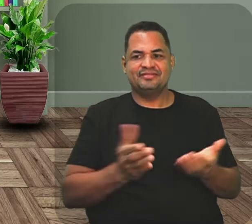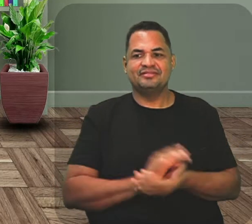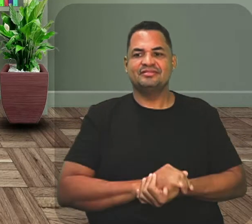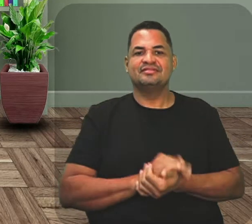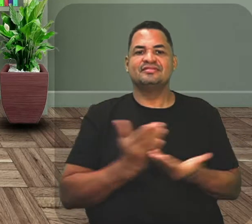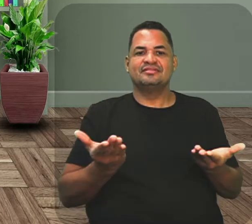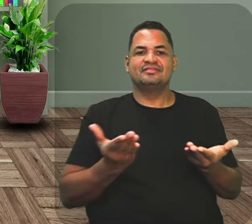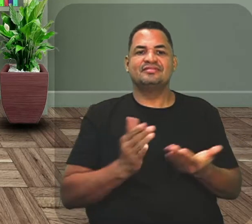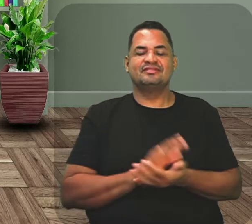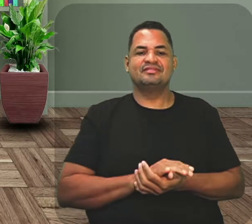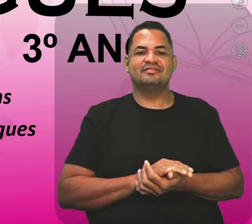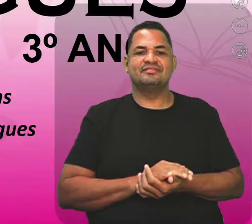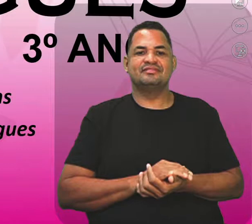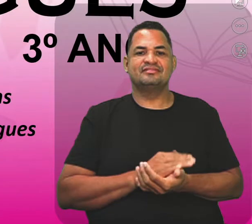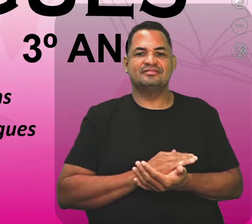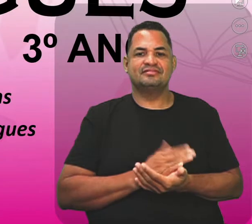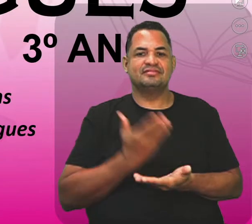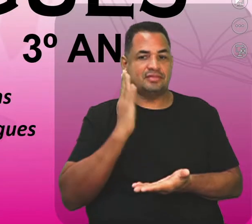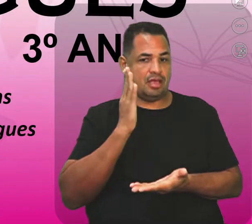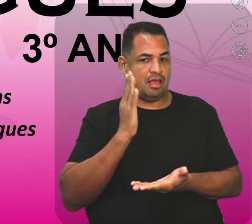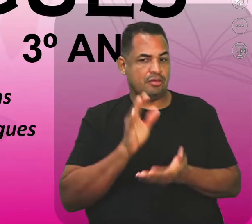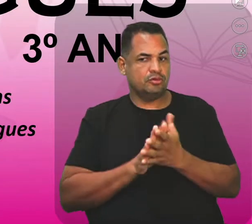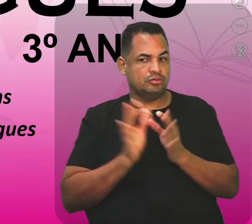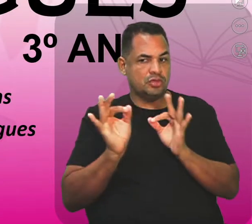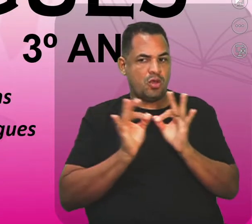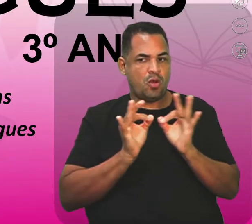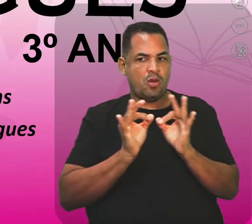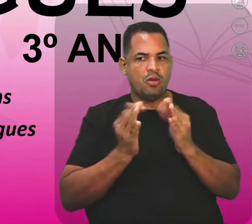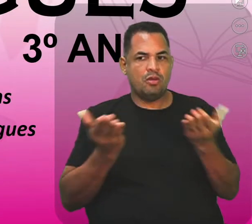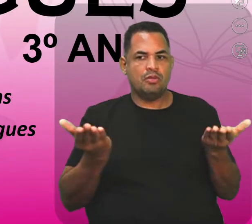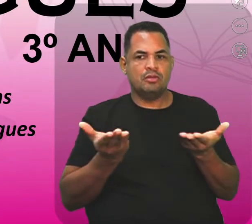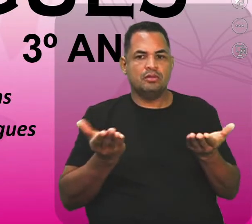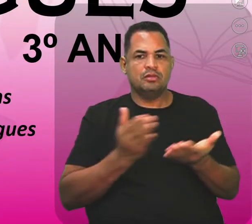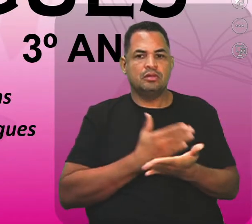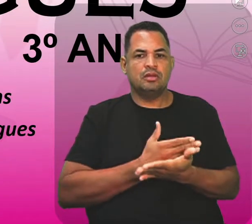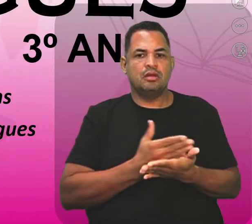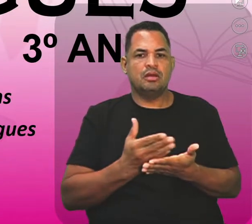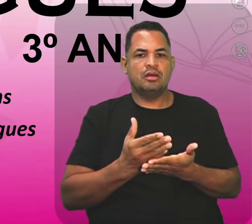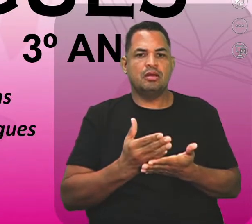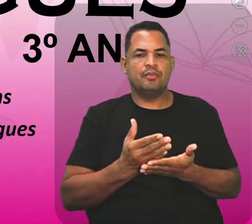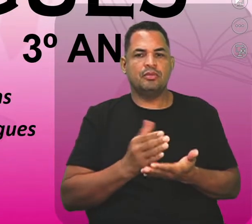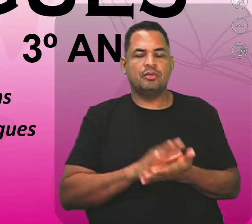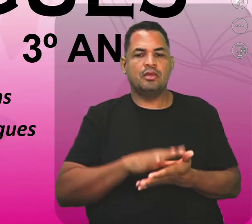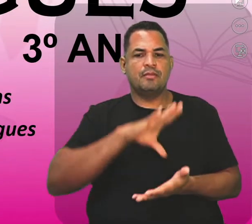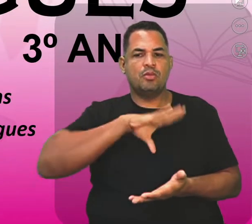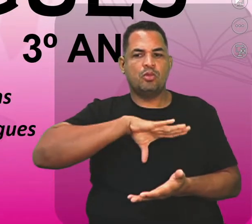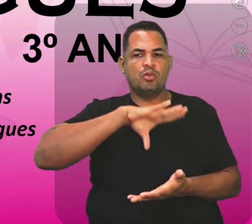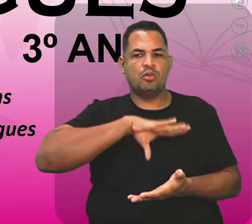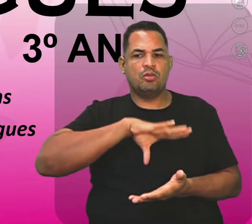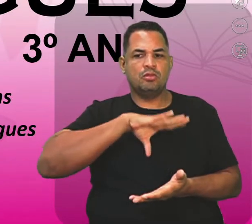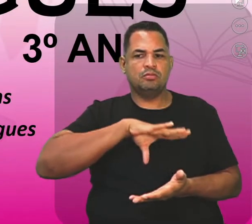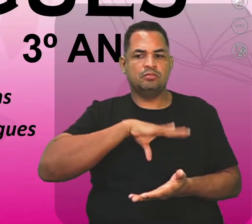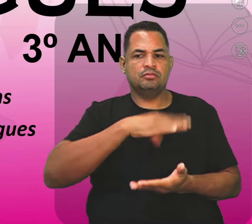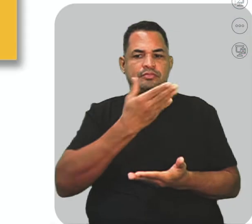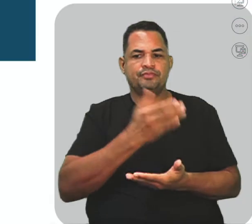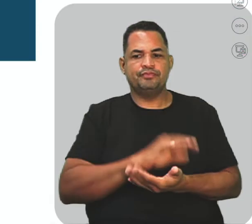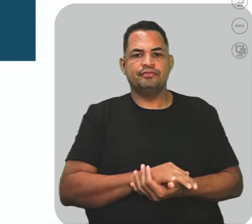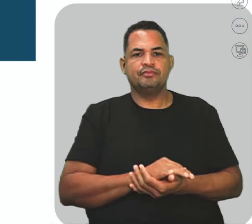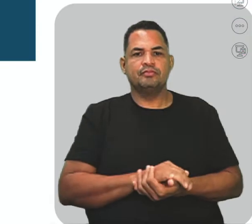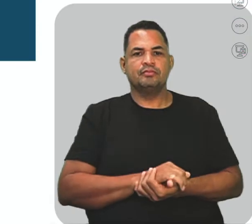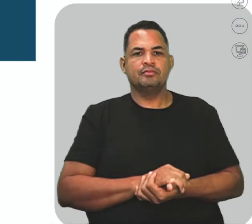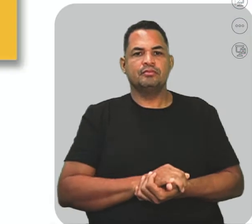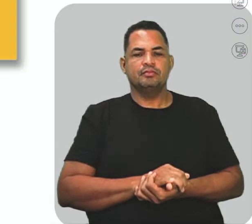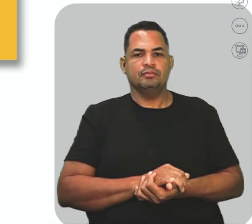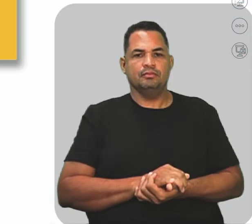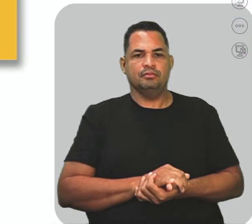juntos então, vamos lá? Deu tempo, todo mundo preparado? Olha só, iniciando a aula de português. Isso mesmo,